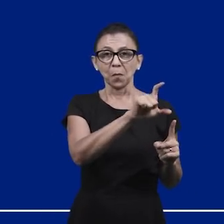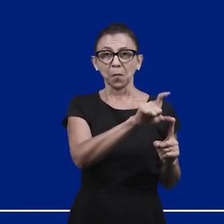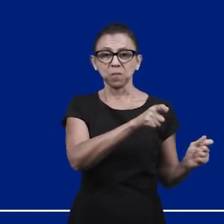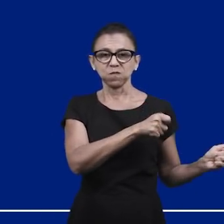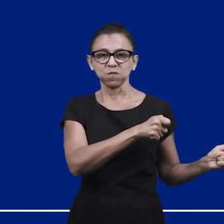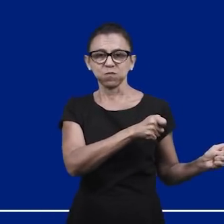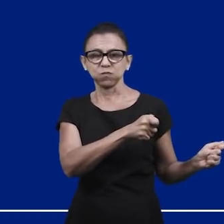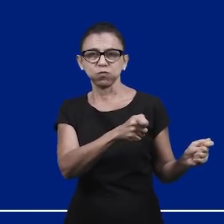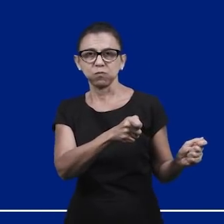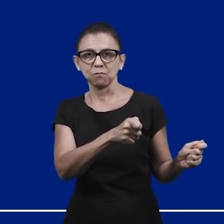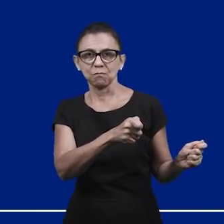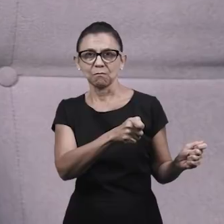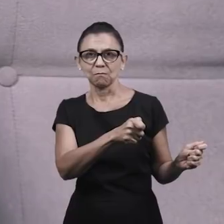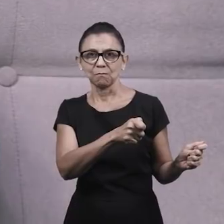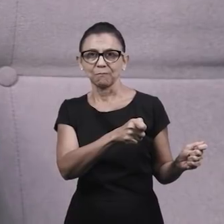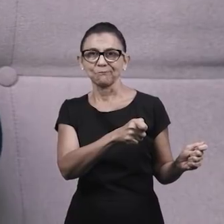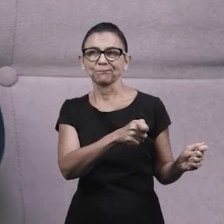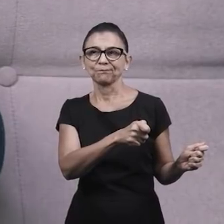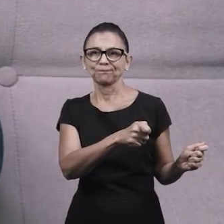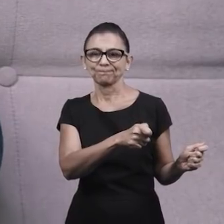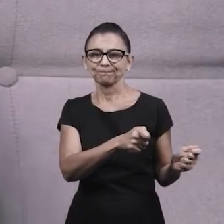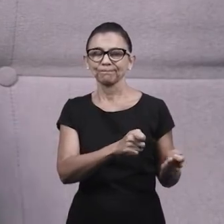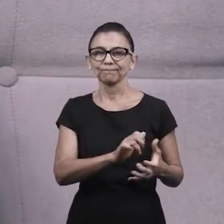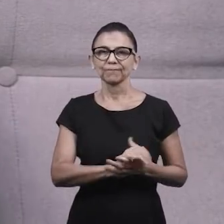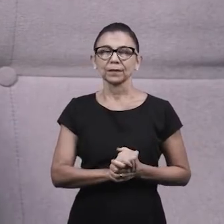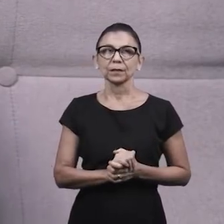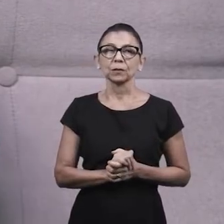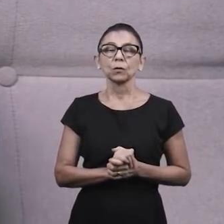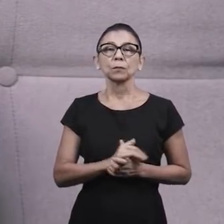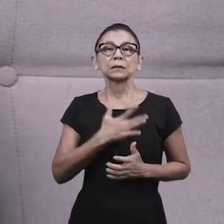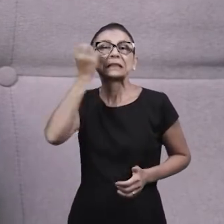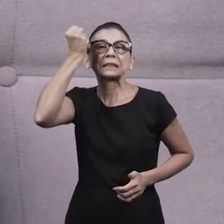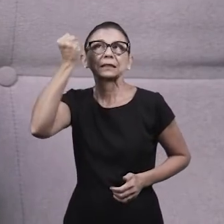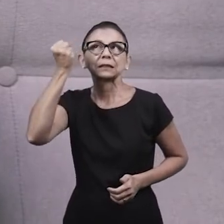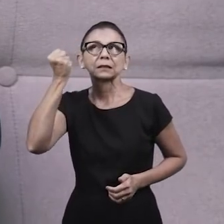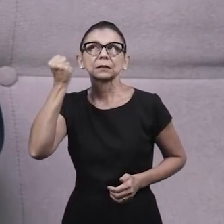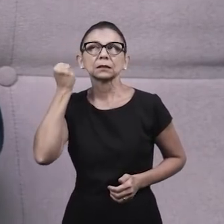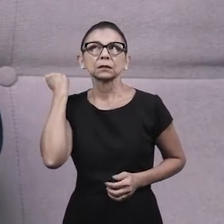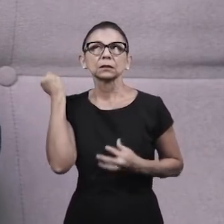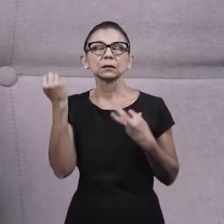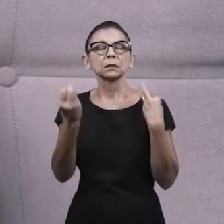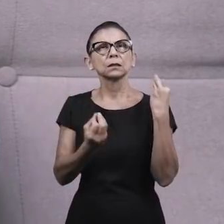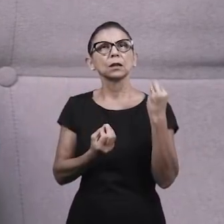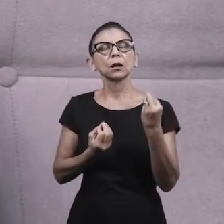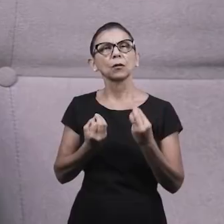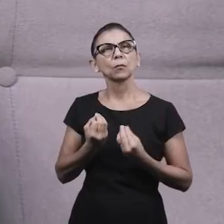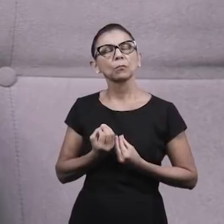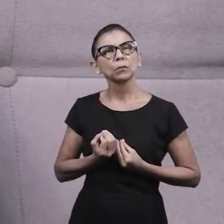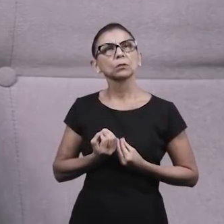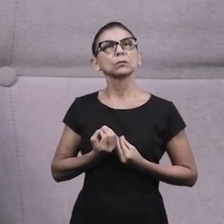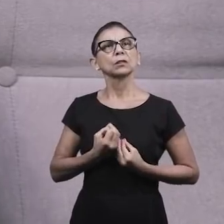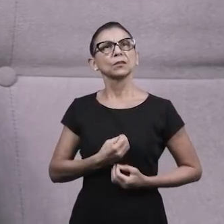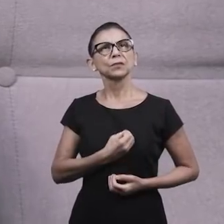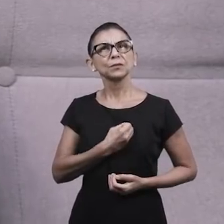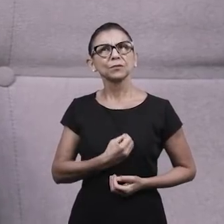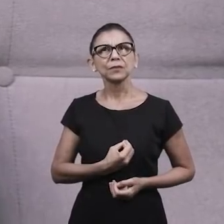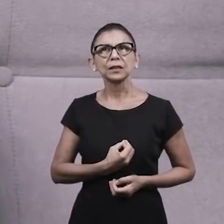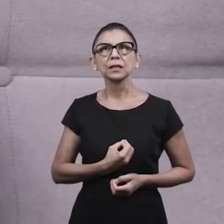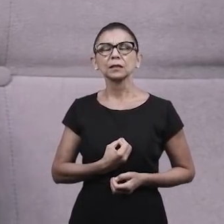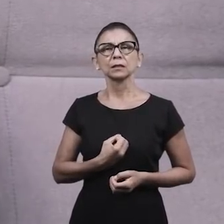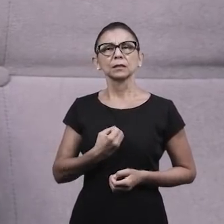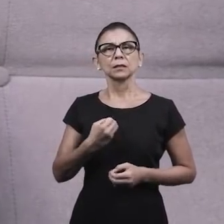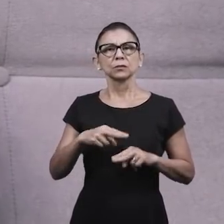palavra do Senhor, né, fala sobre isso. Há um texto, né, lá em 1 João, capítulo 5, versículo 19,